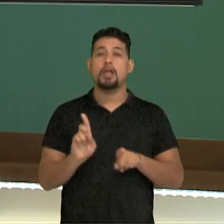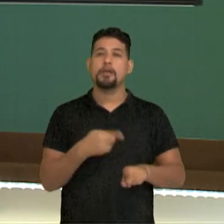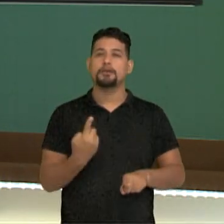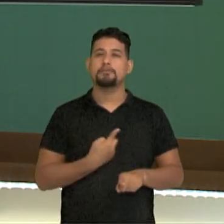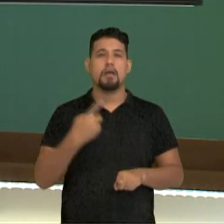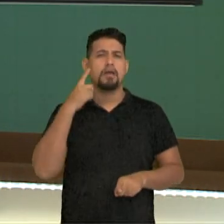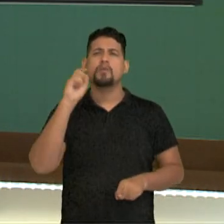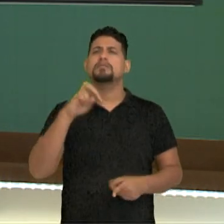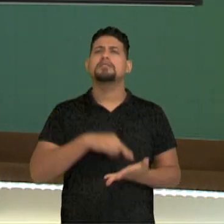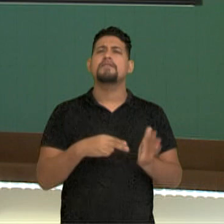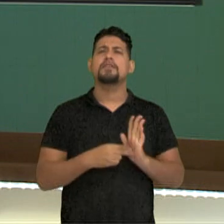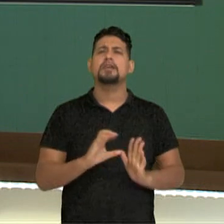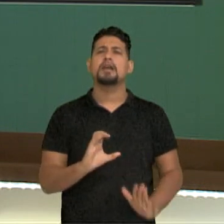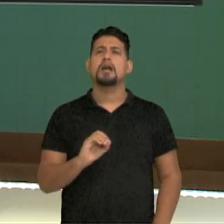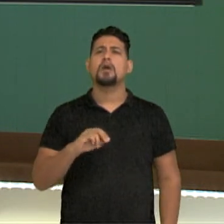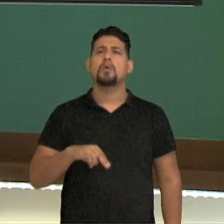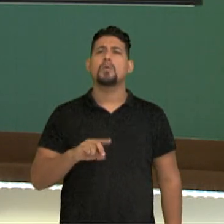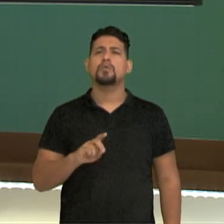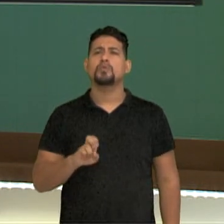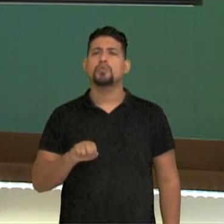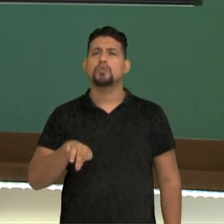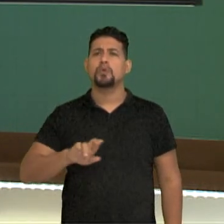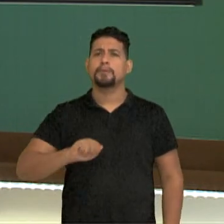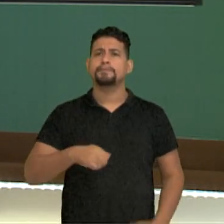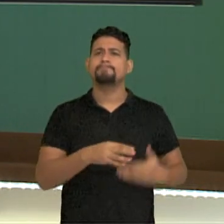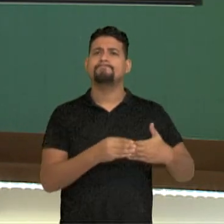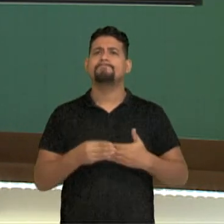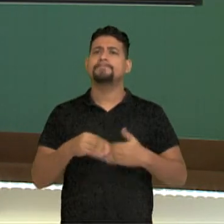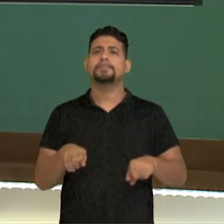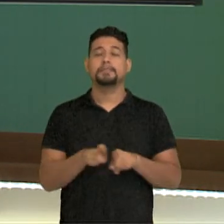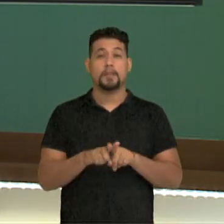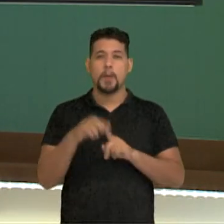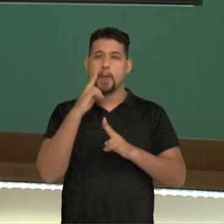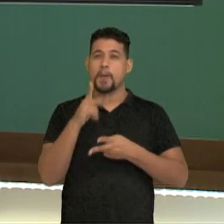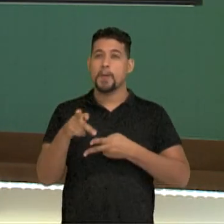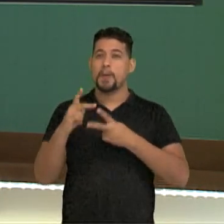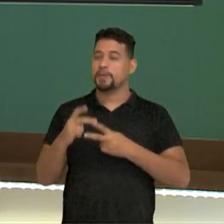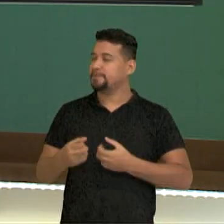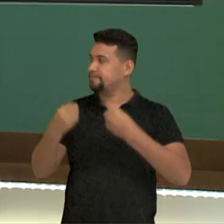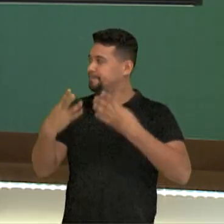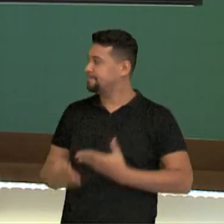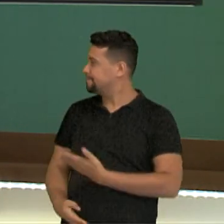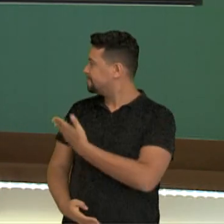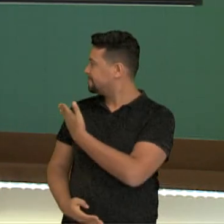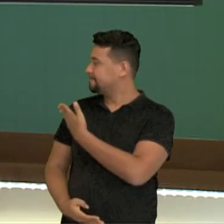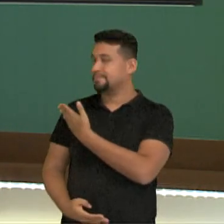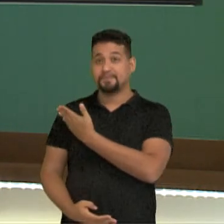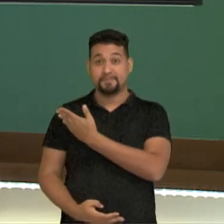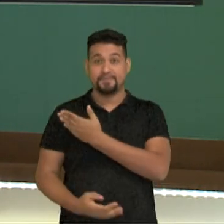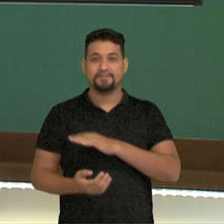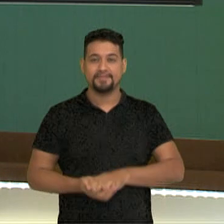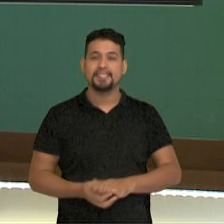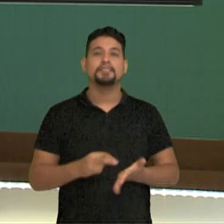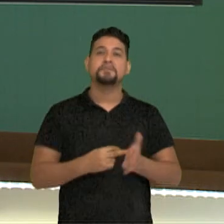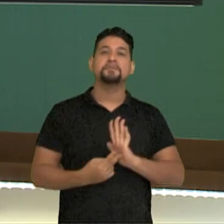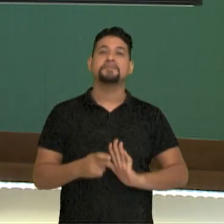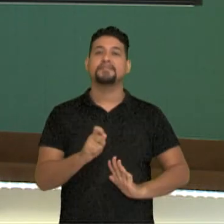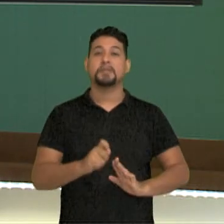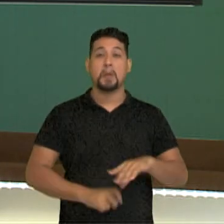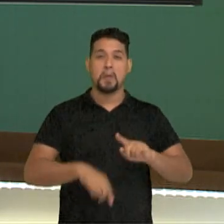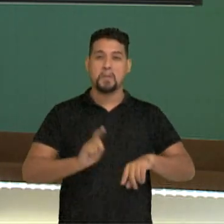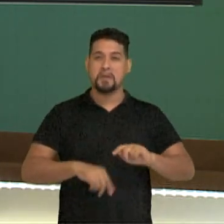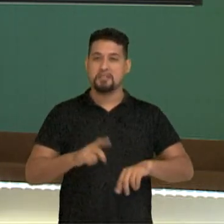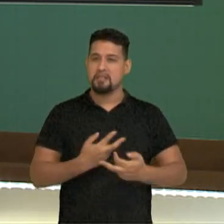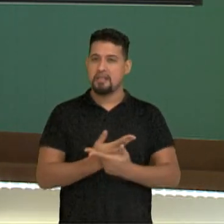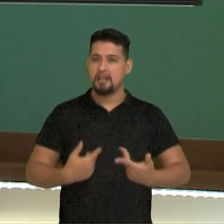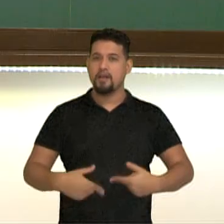o que é um condutor? O que são os condutores? Dá uma olhada nessa definição. Os condutores são